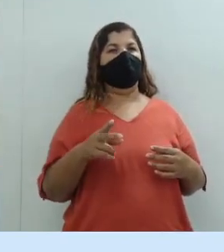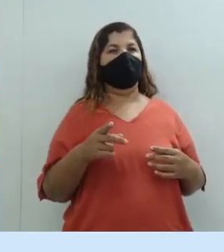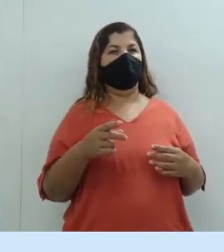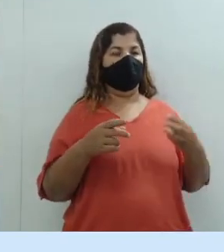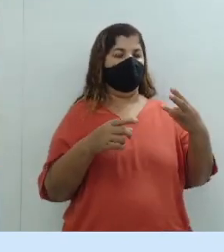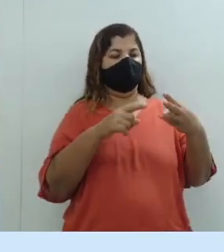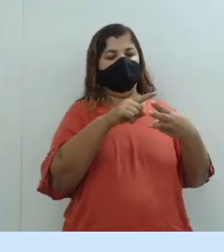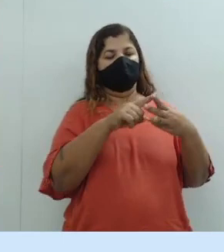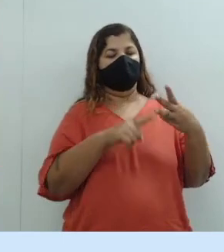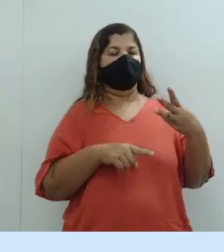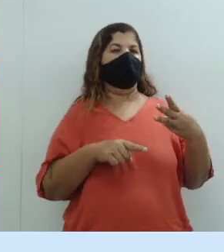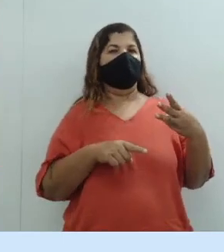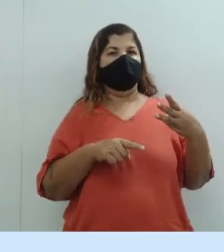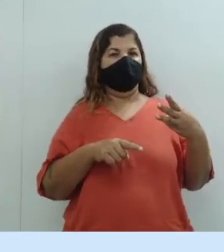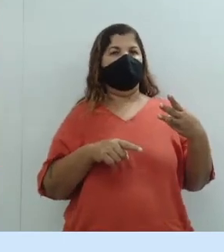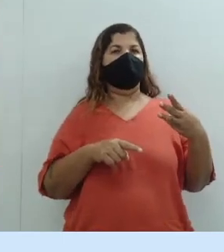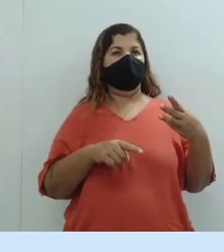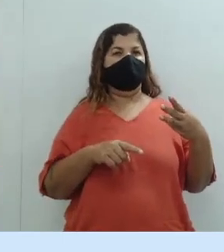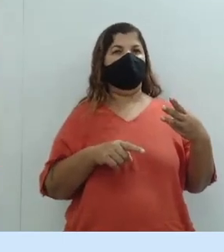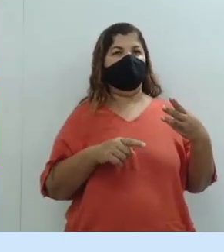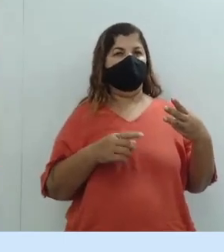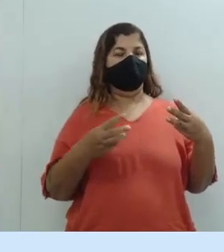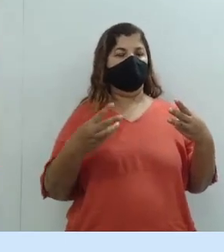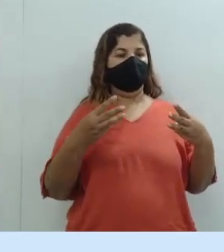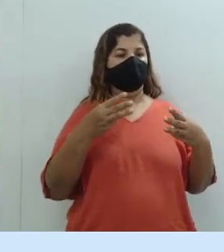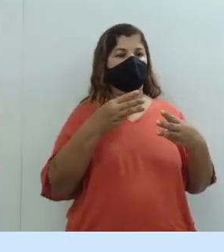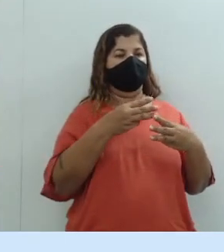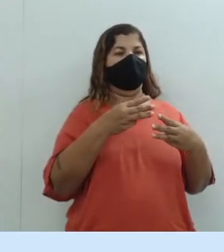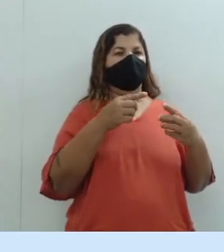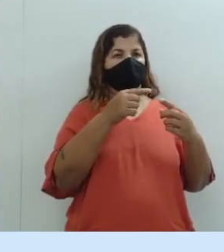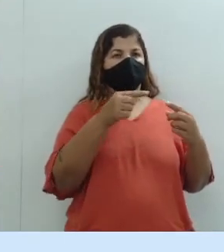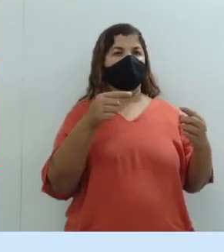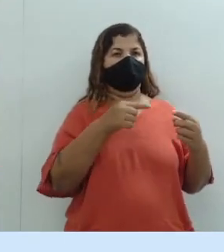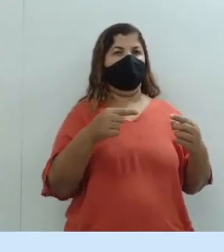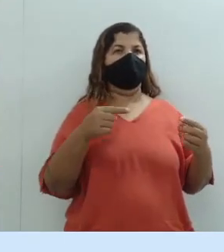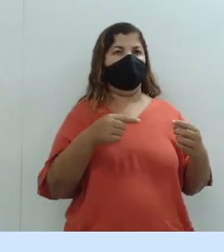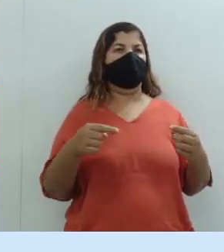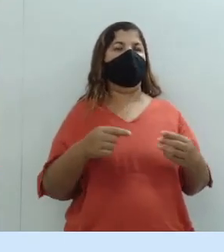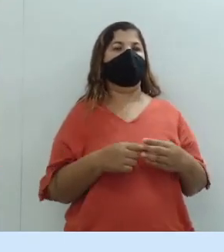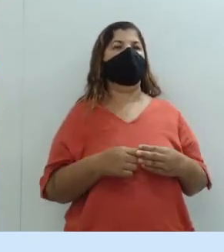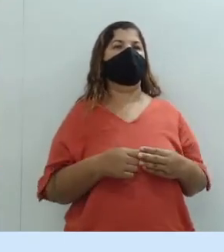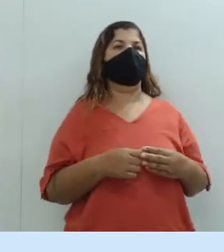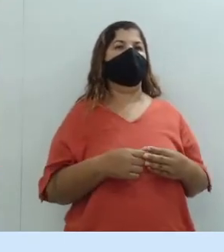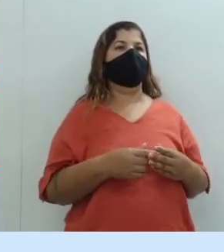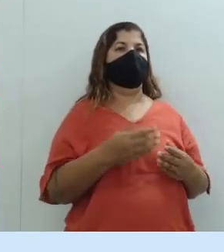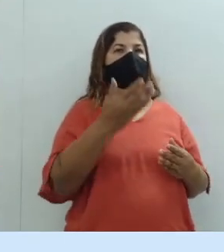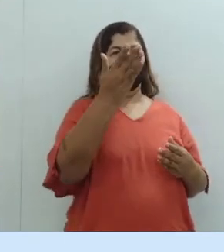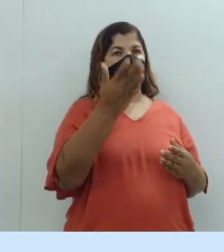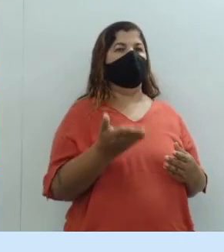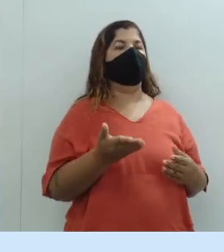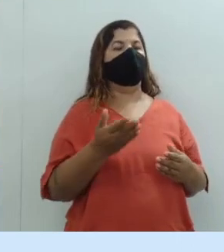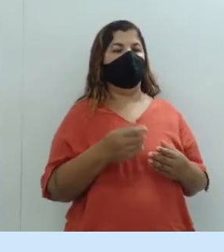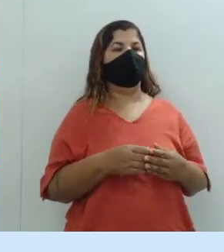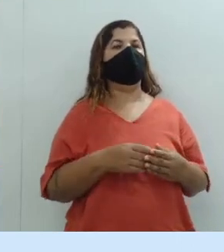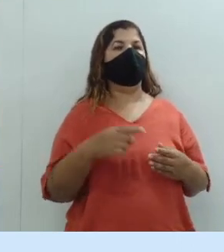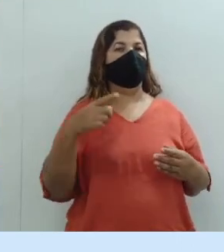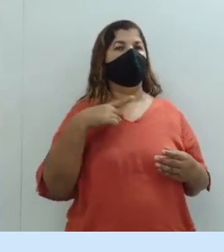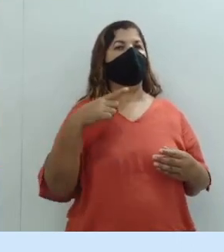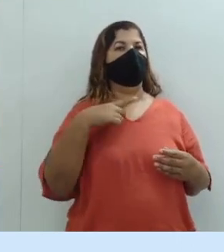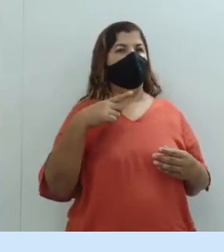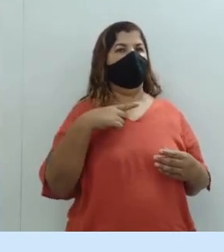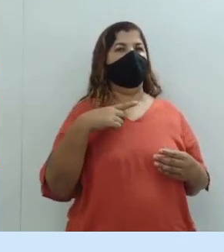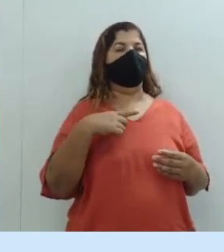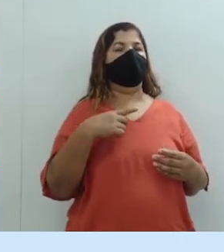três resistores quando estavam ligados em paralelo. Então eu vou ter basicamente isso daqui, ó. Todos os resistores estão submetidos a uma